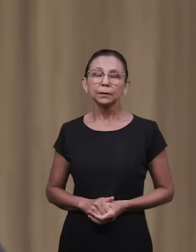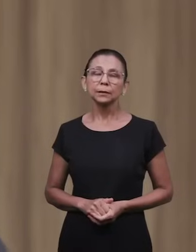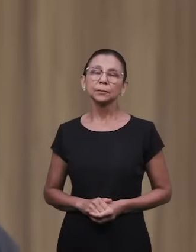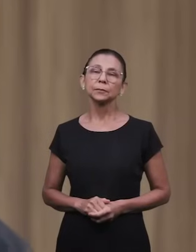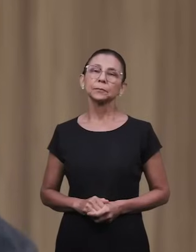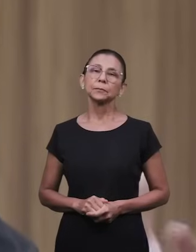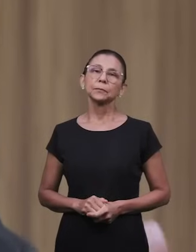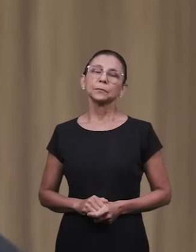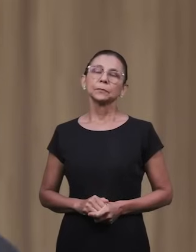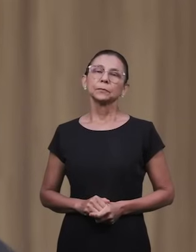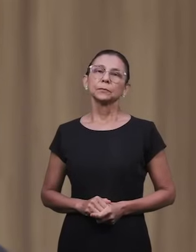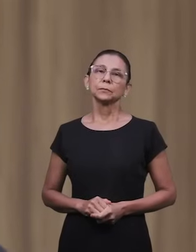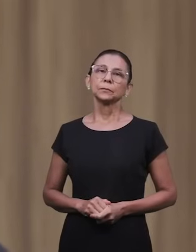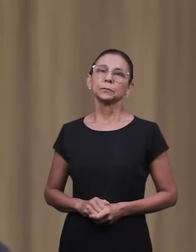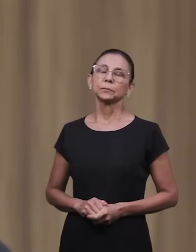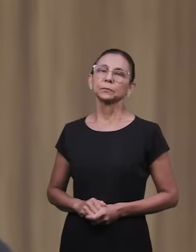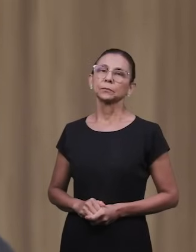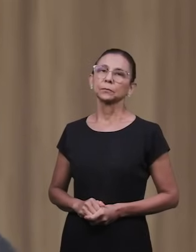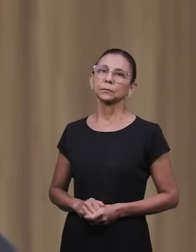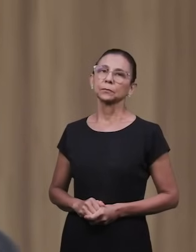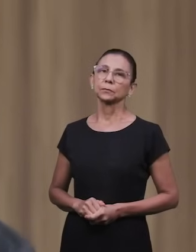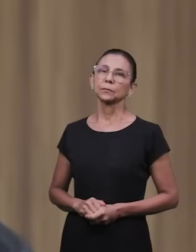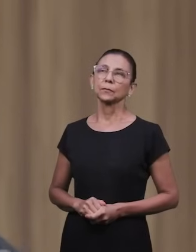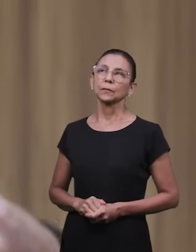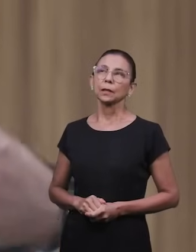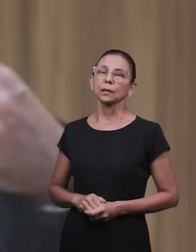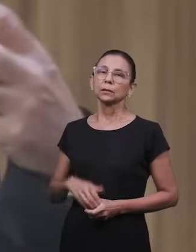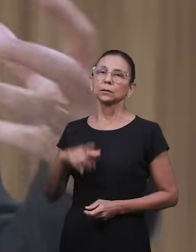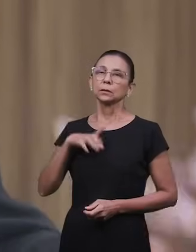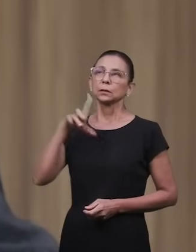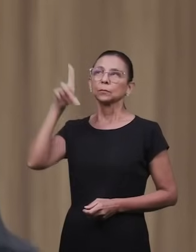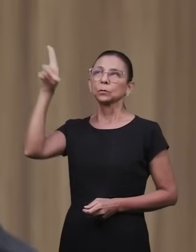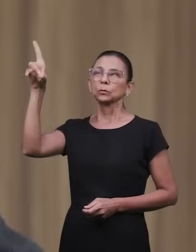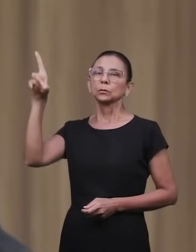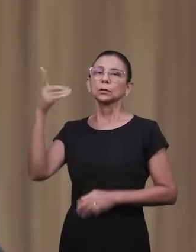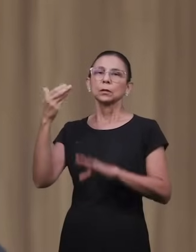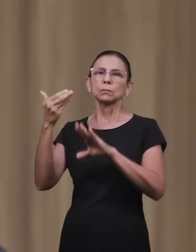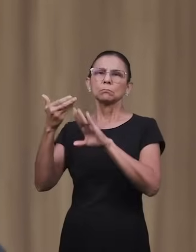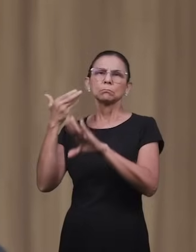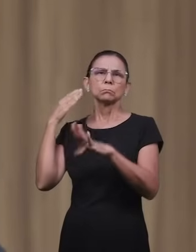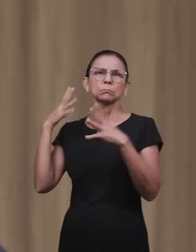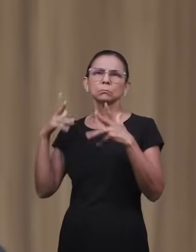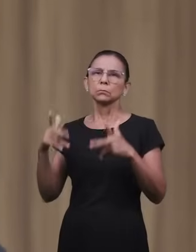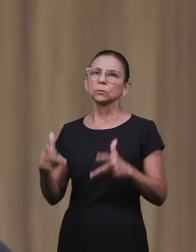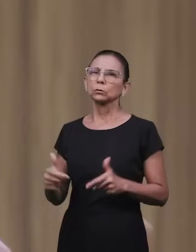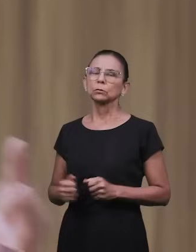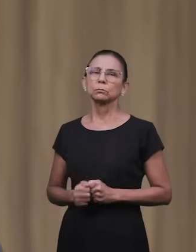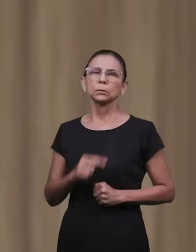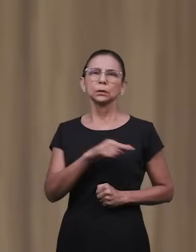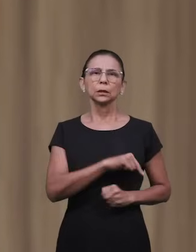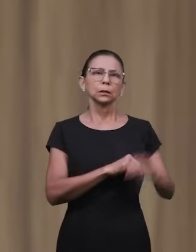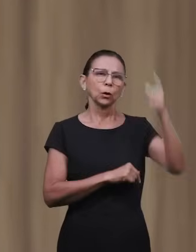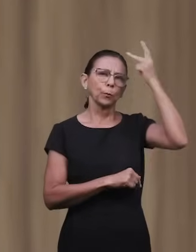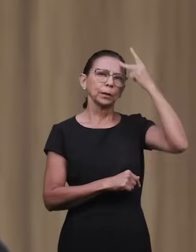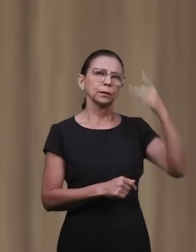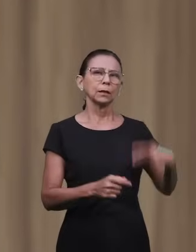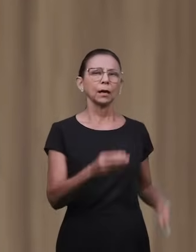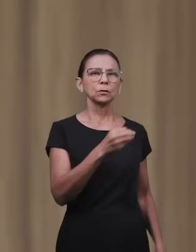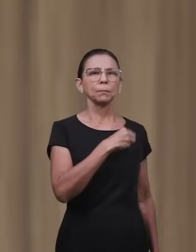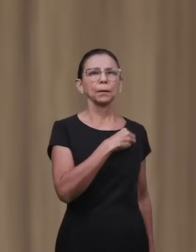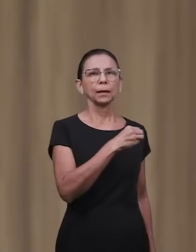sem fé é impossível agradá-lo, é necessário ter santidade para ter comunhão com ele. Do outro lado, o homem